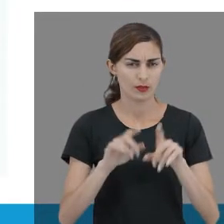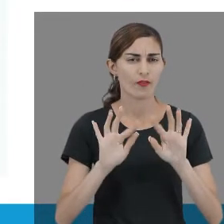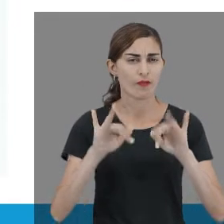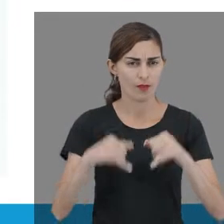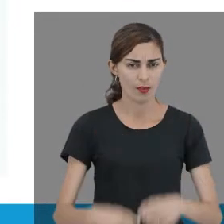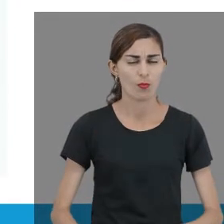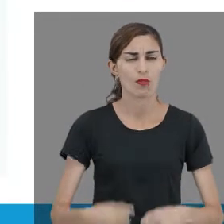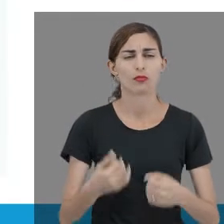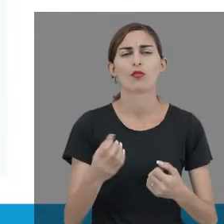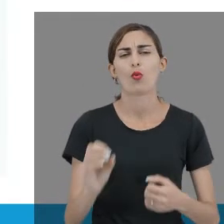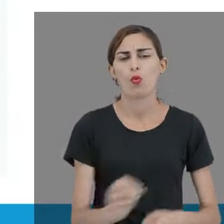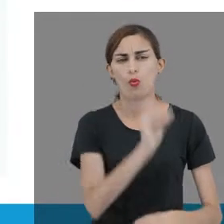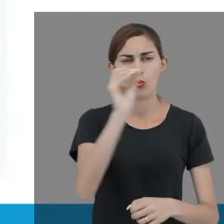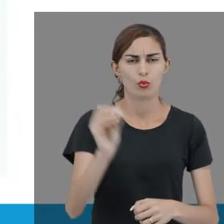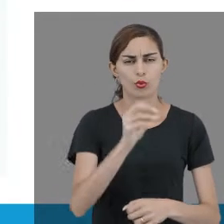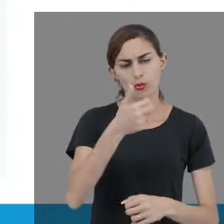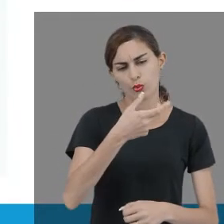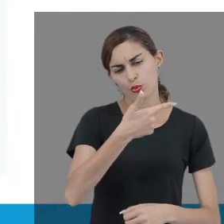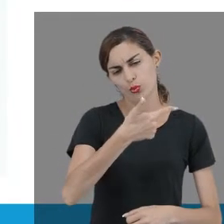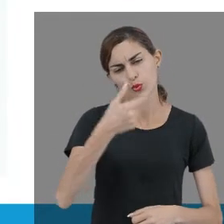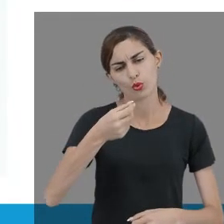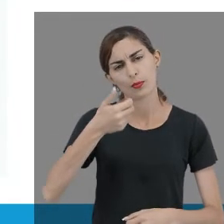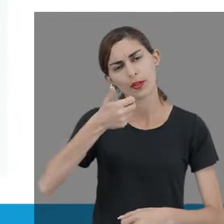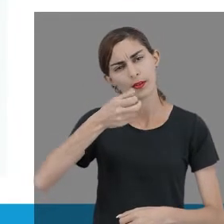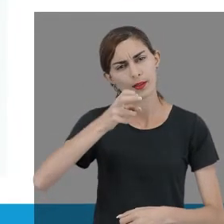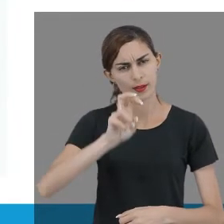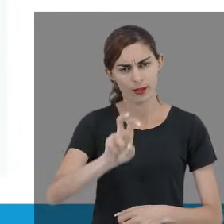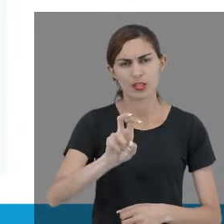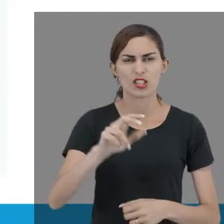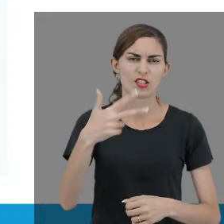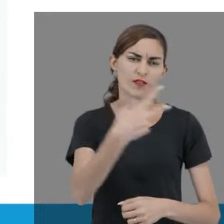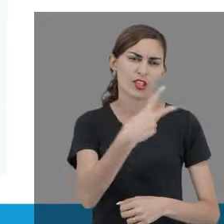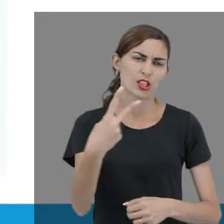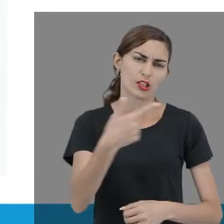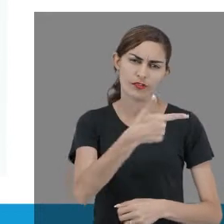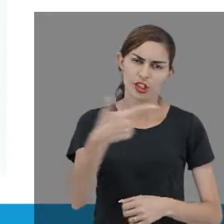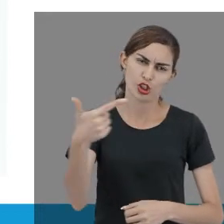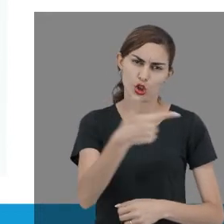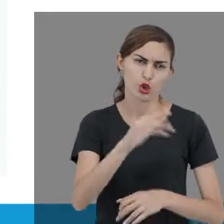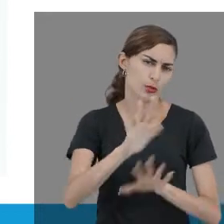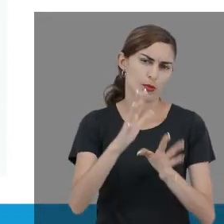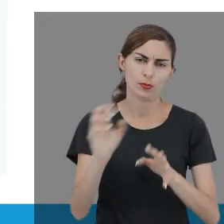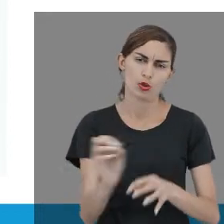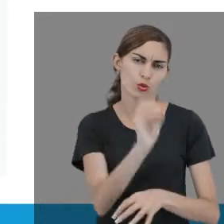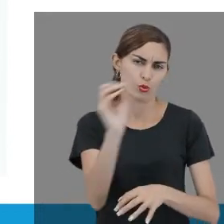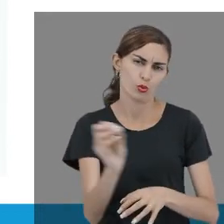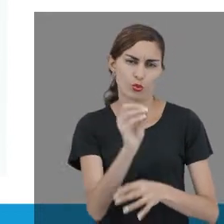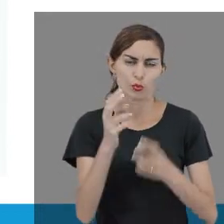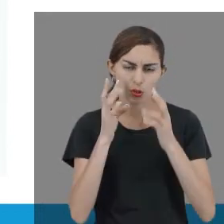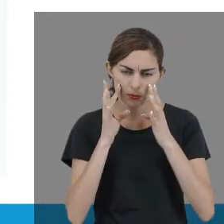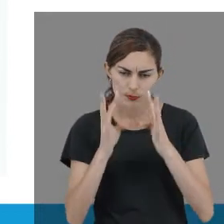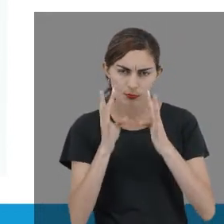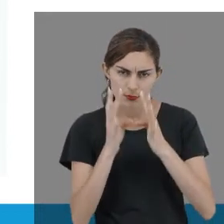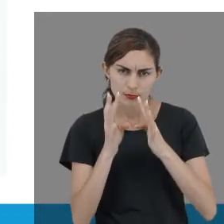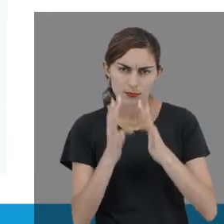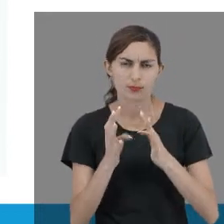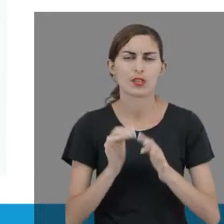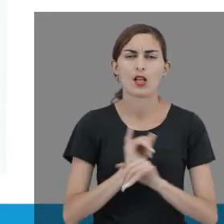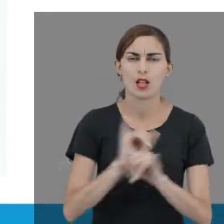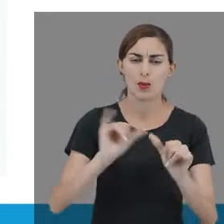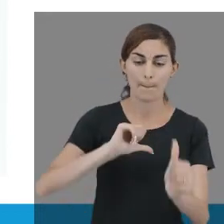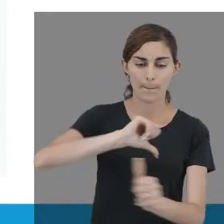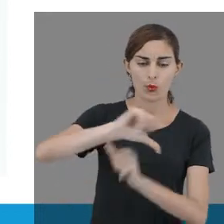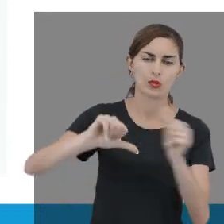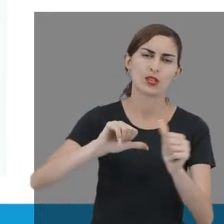E, finalmente, em outubro de 2015, 22 de outubro mais precisamente, a gente observa o que chamamos